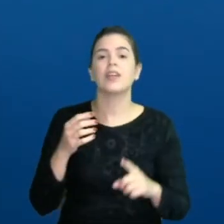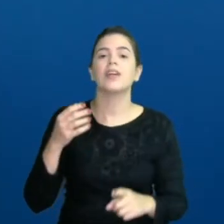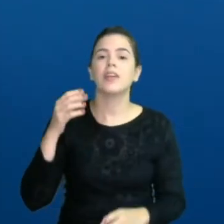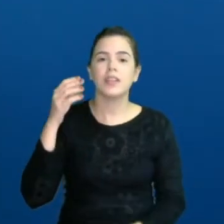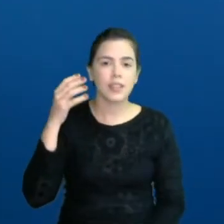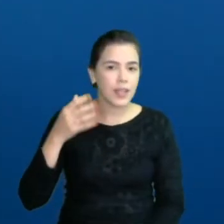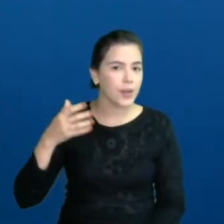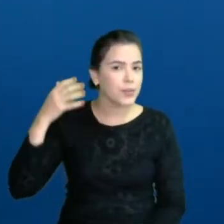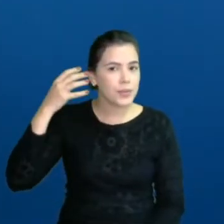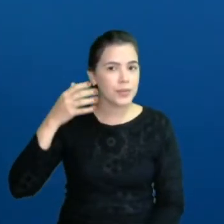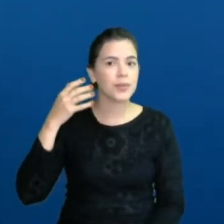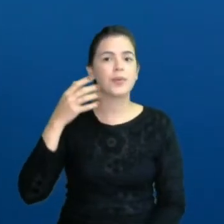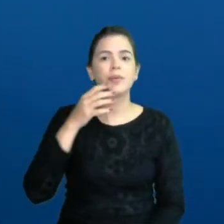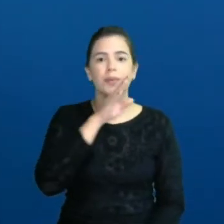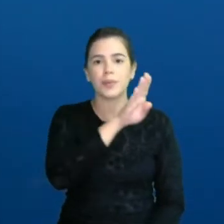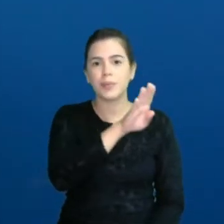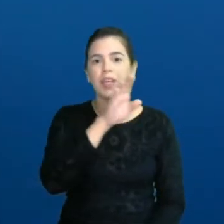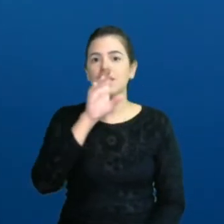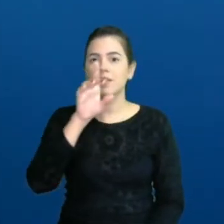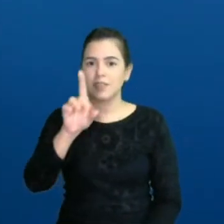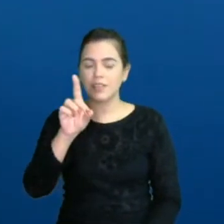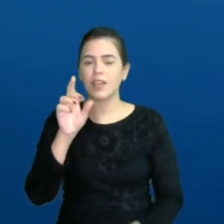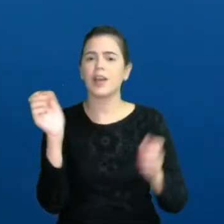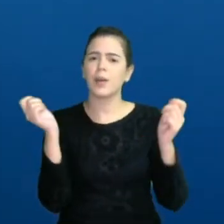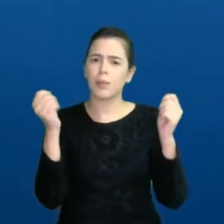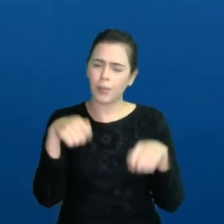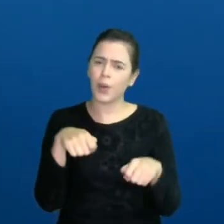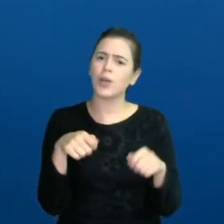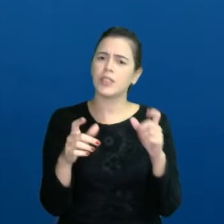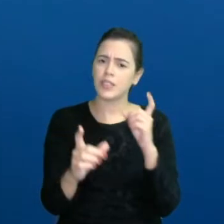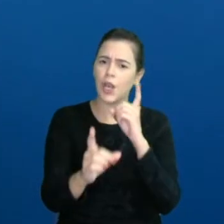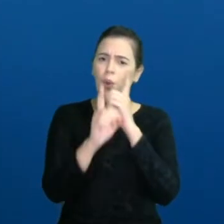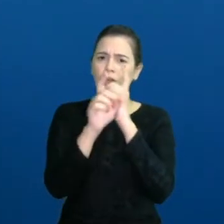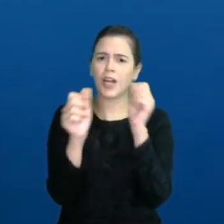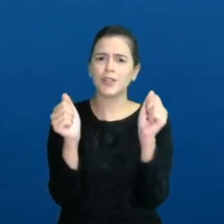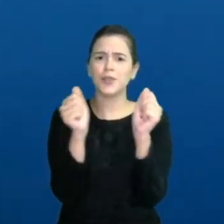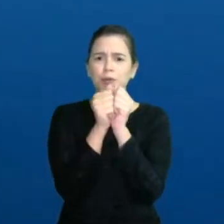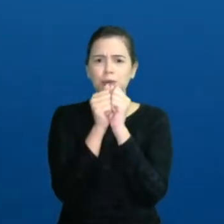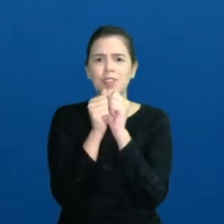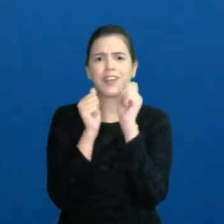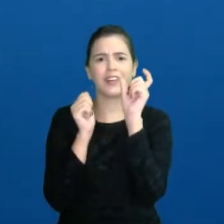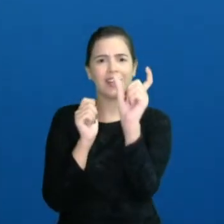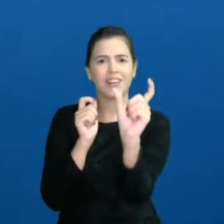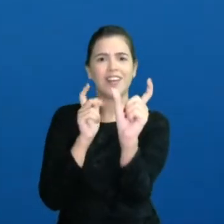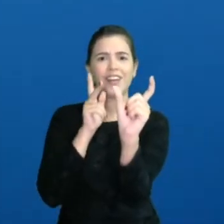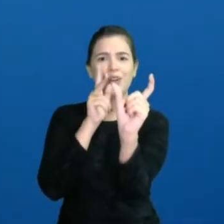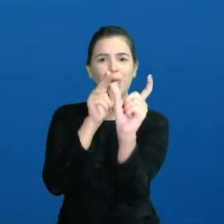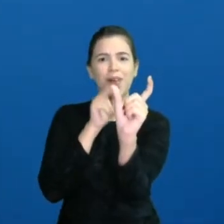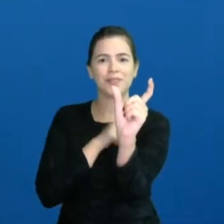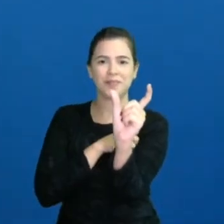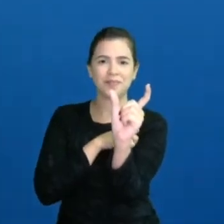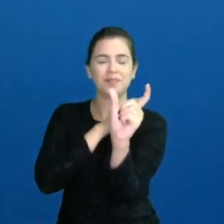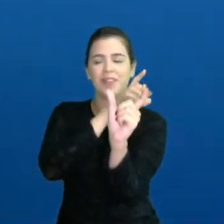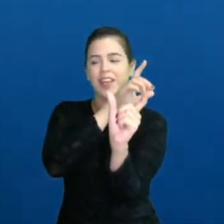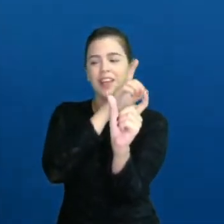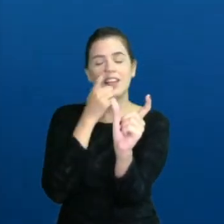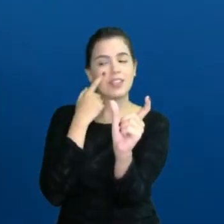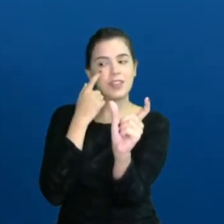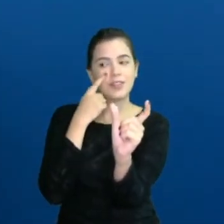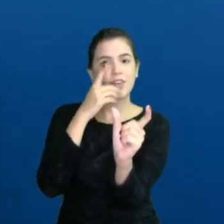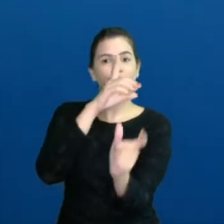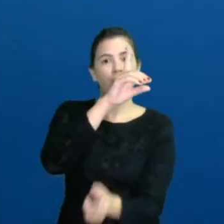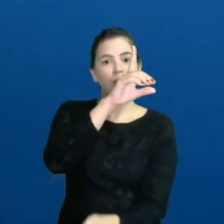do B ou do D. E que elas podem ser encontradas juntas na mesma palavra, como a gente viu aqui em bode e viu aqui em